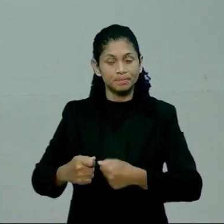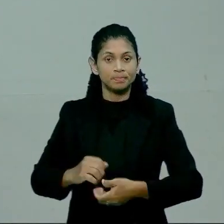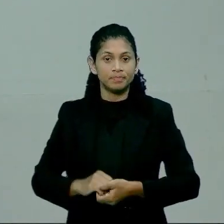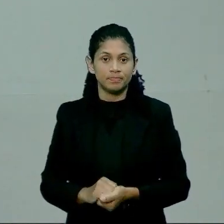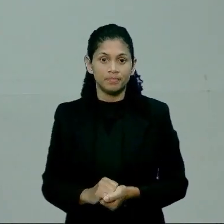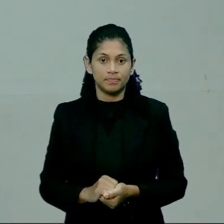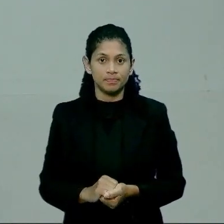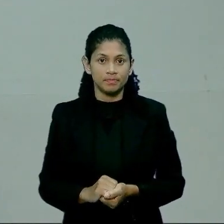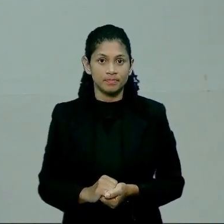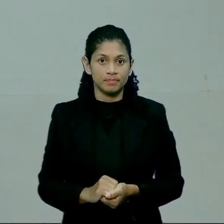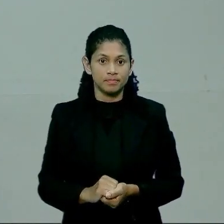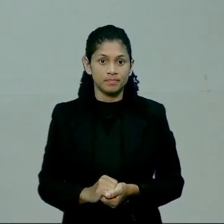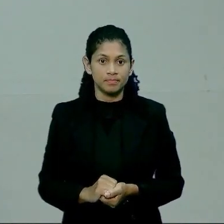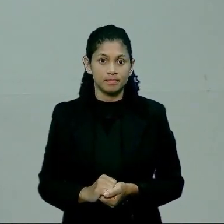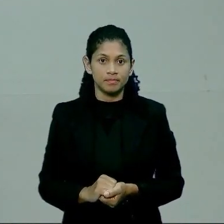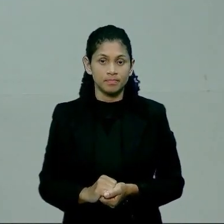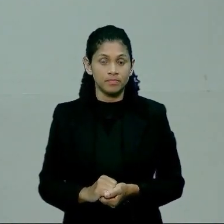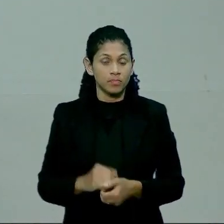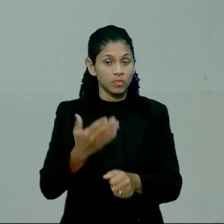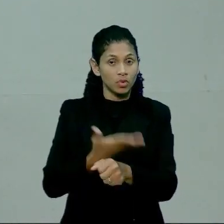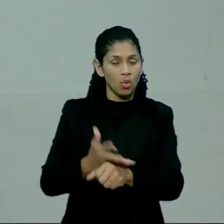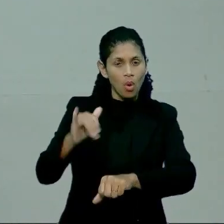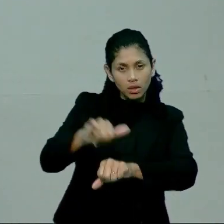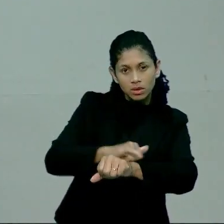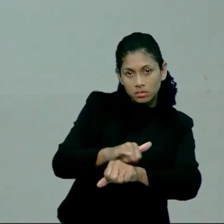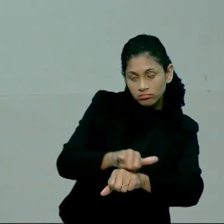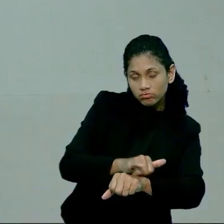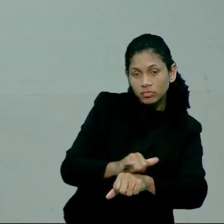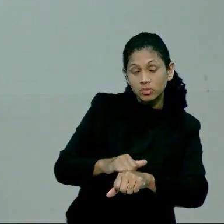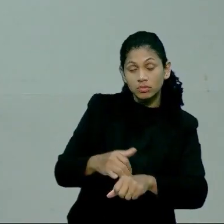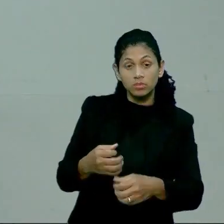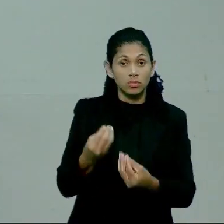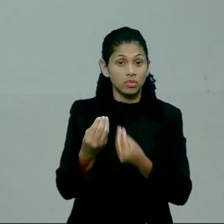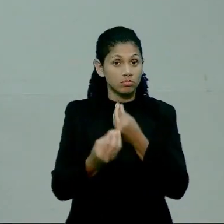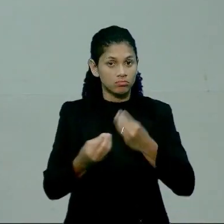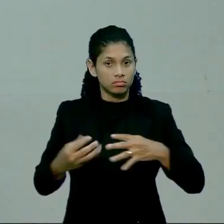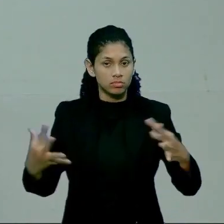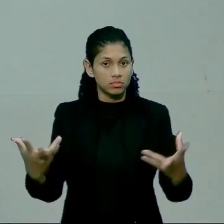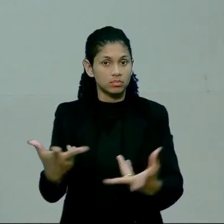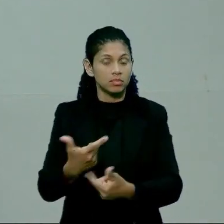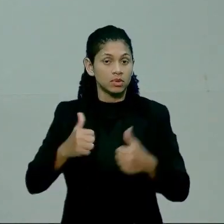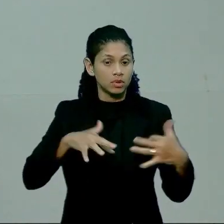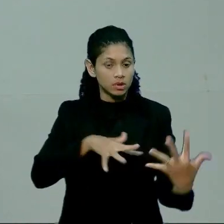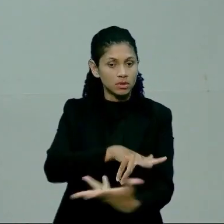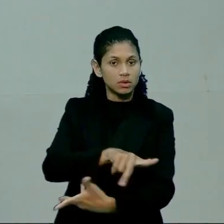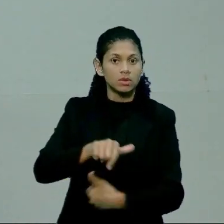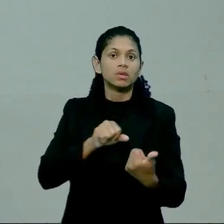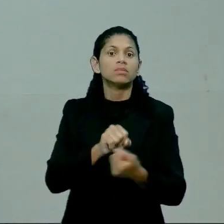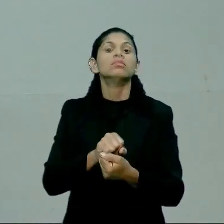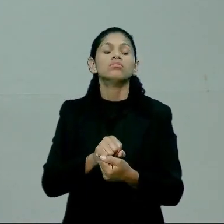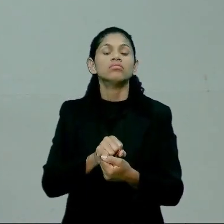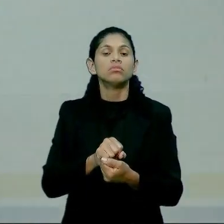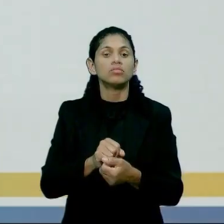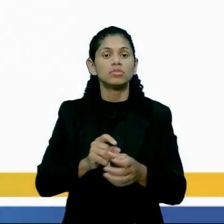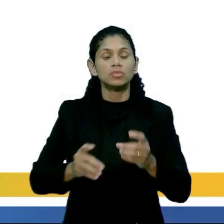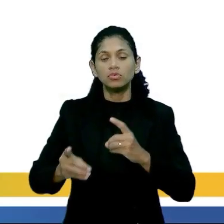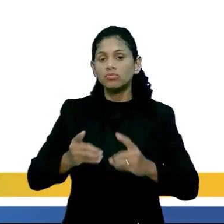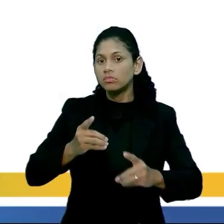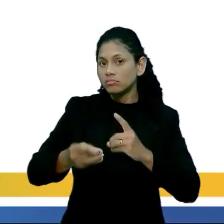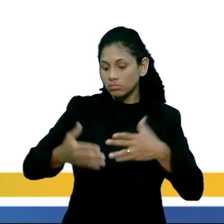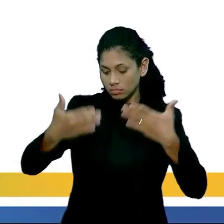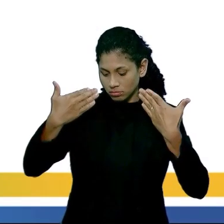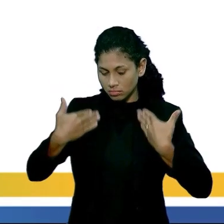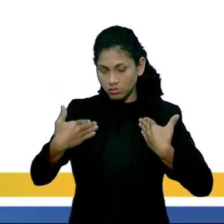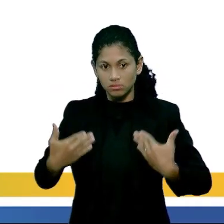funcionamento, e quais técnicas e como podemos aprimorar de forma geral toda essa dinâmica corporal,